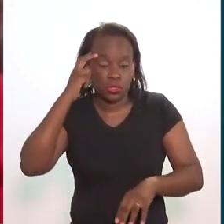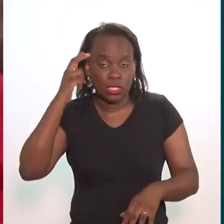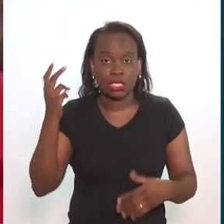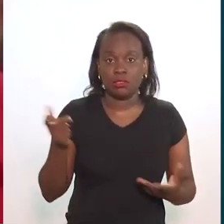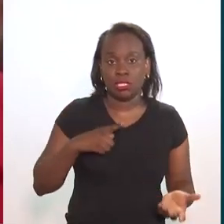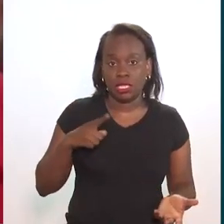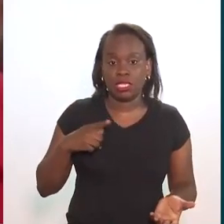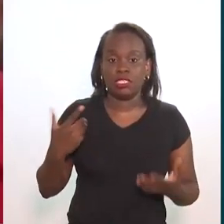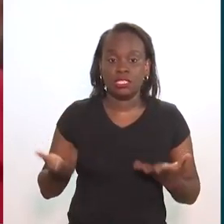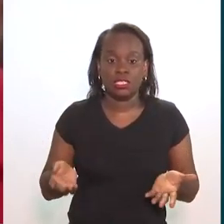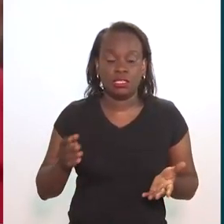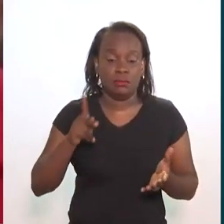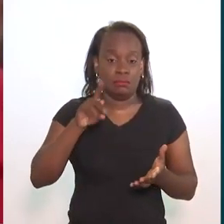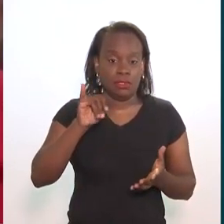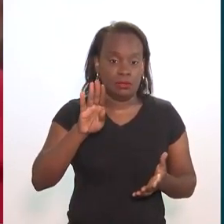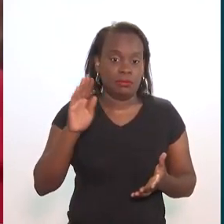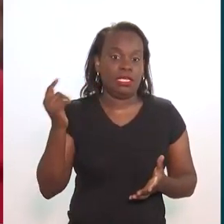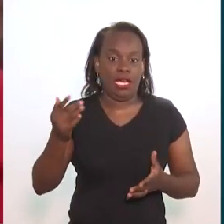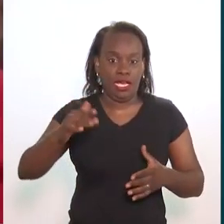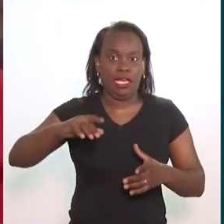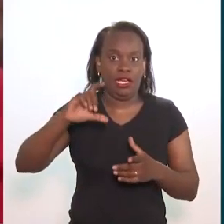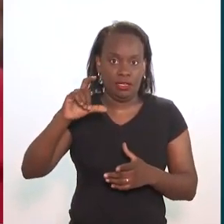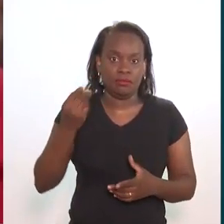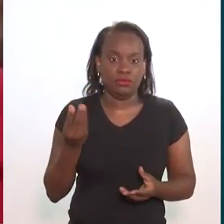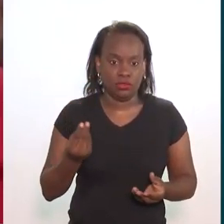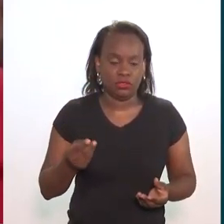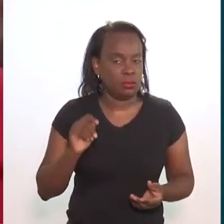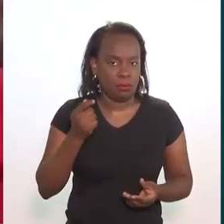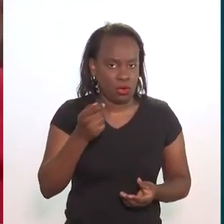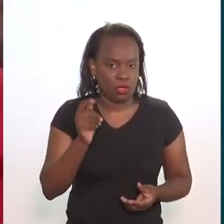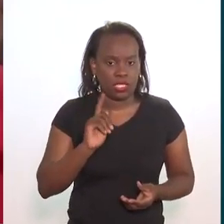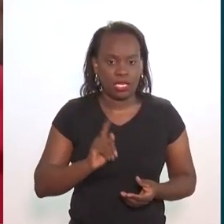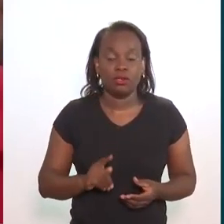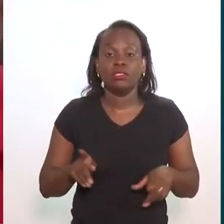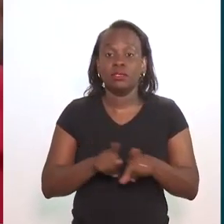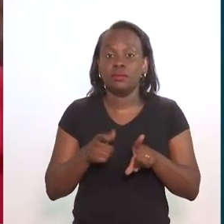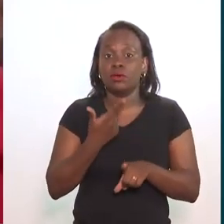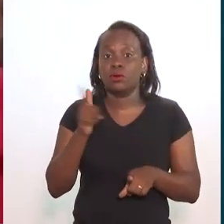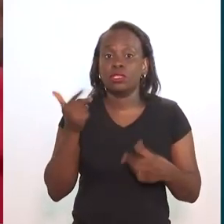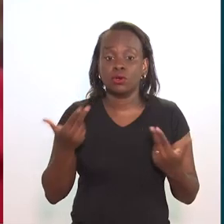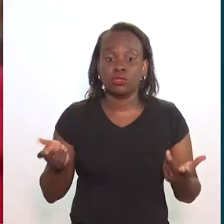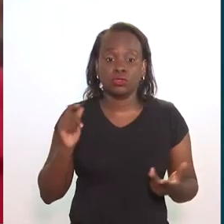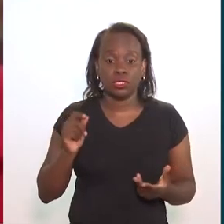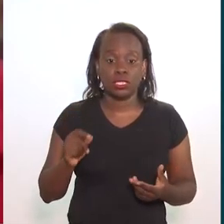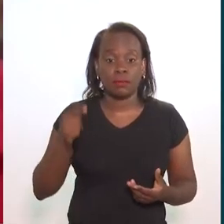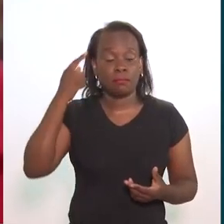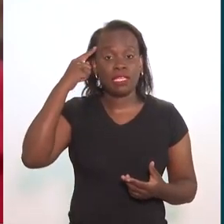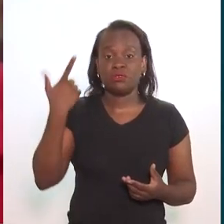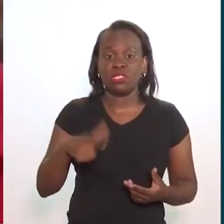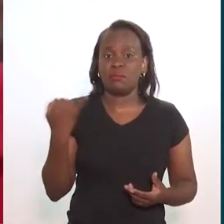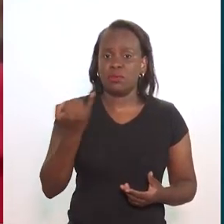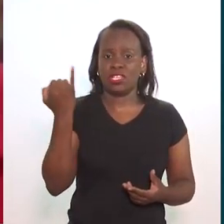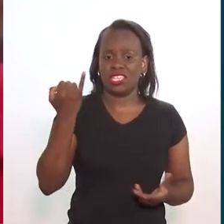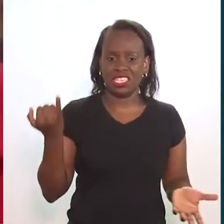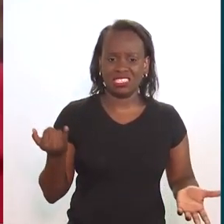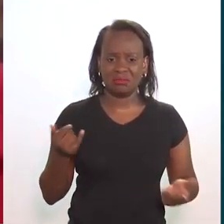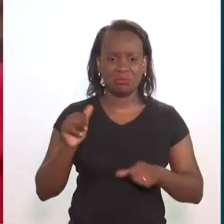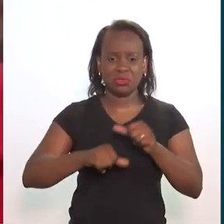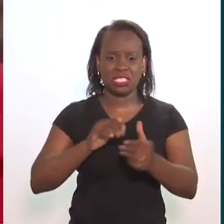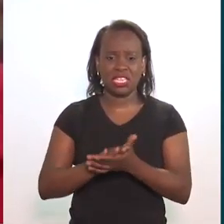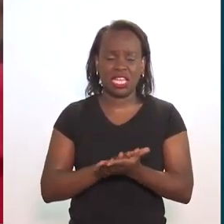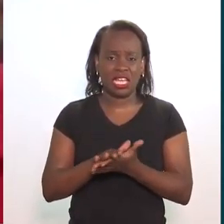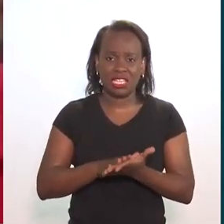cultural, quando há, e o PIB é alto, não é pouquinho, não. E uma outra coisa é de que aquilo não tem relevância, de que aquilo